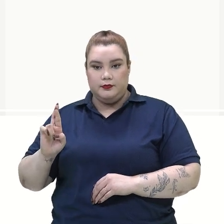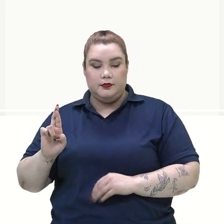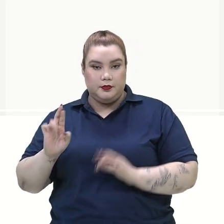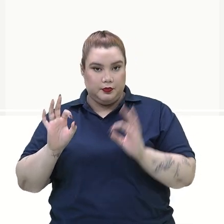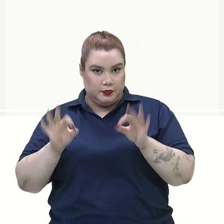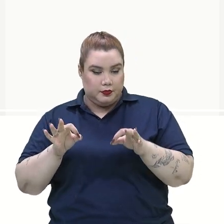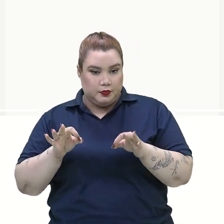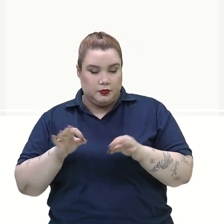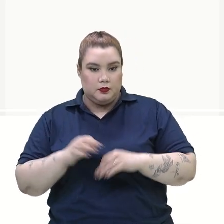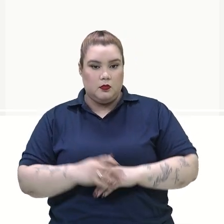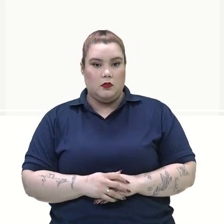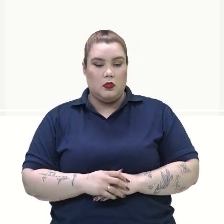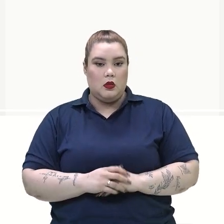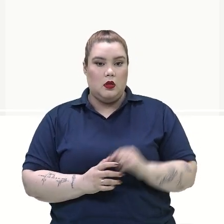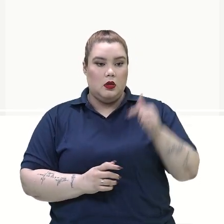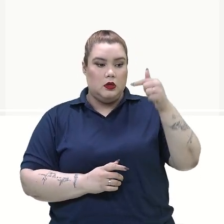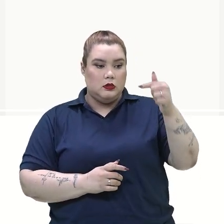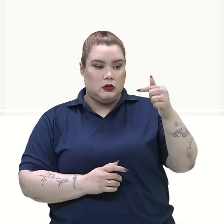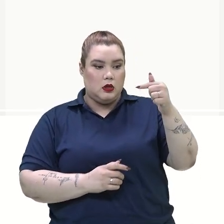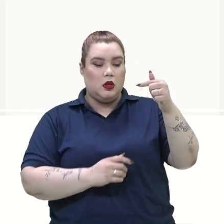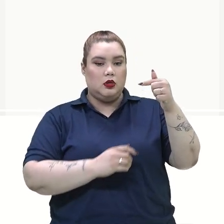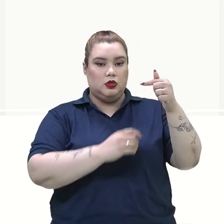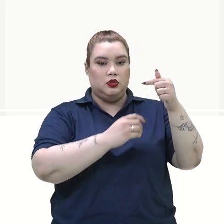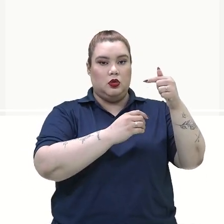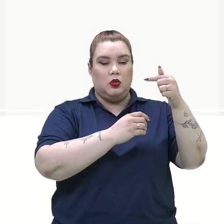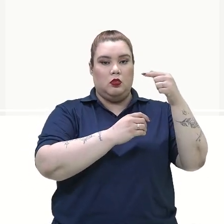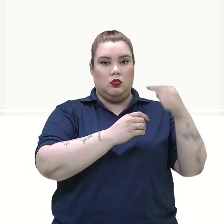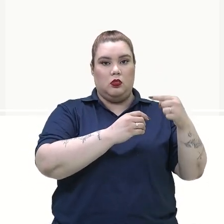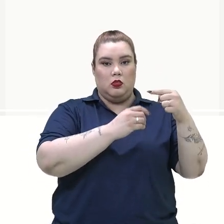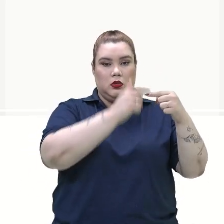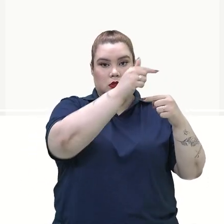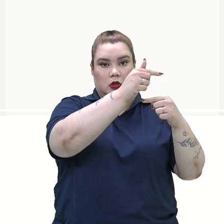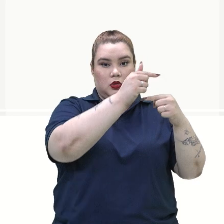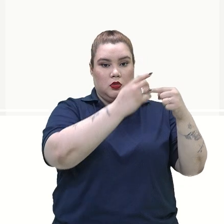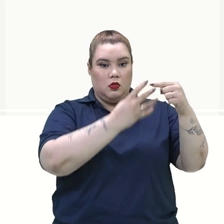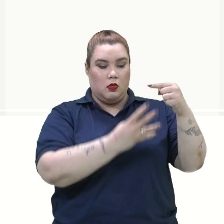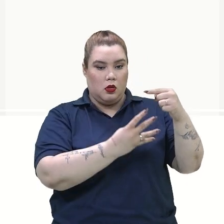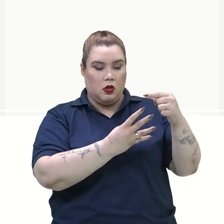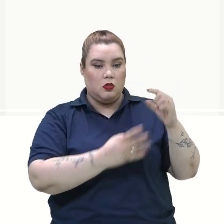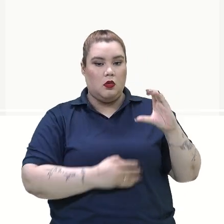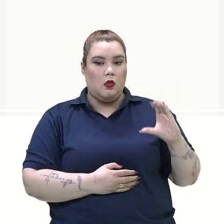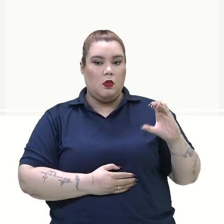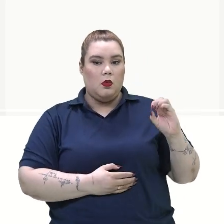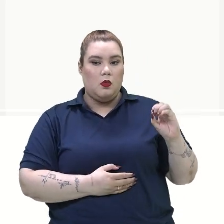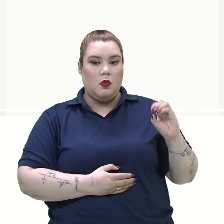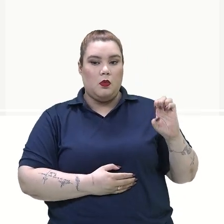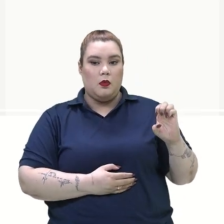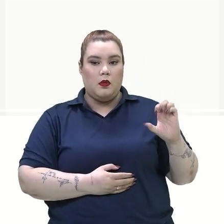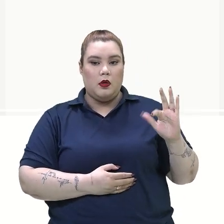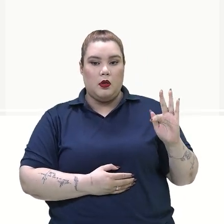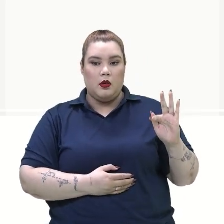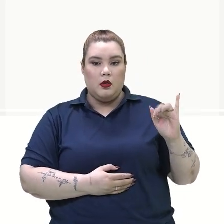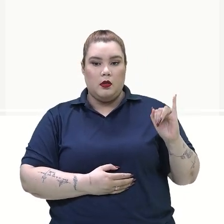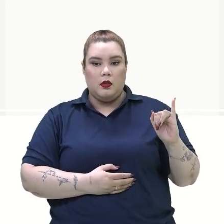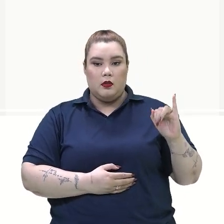E esse 7/4 aqui é o coeficiente